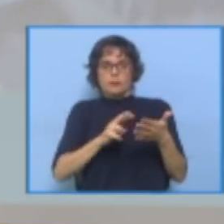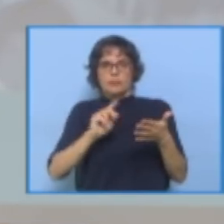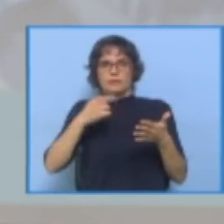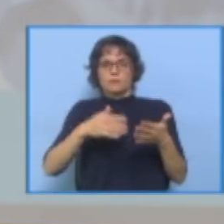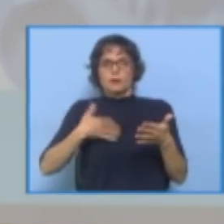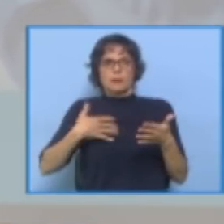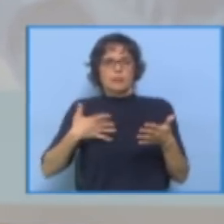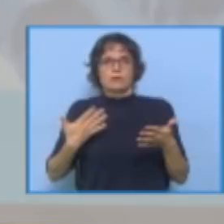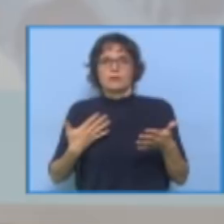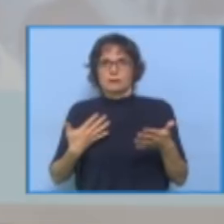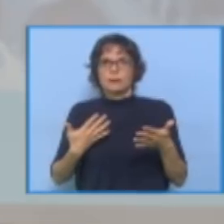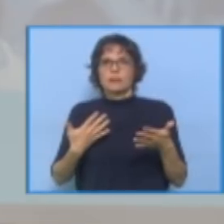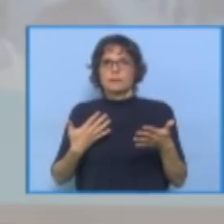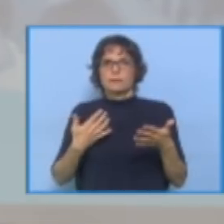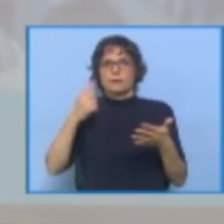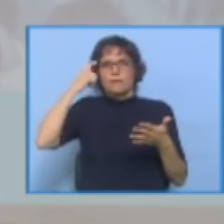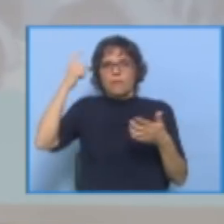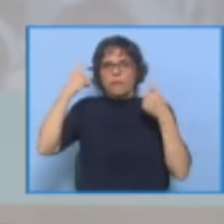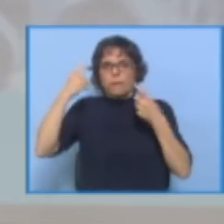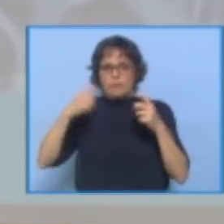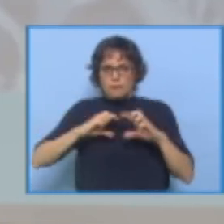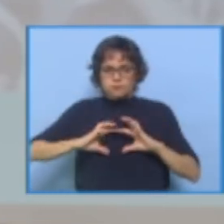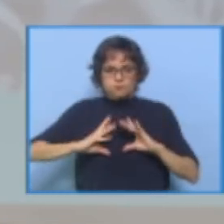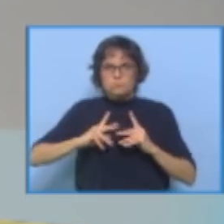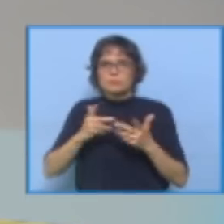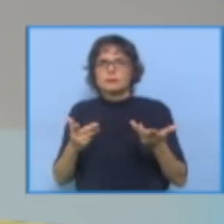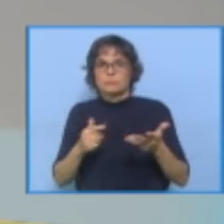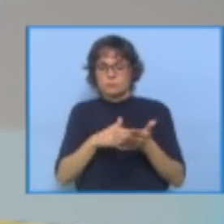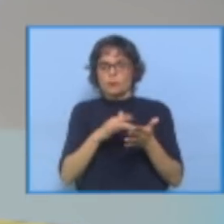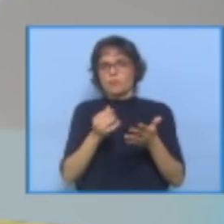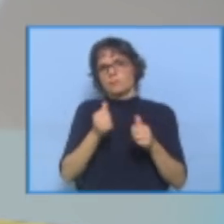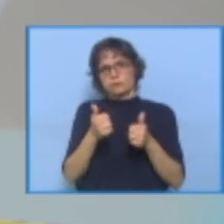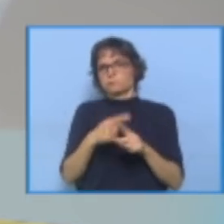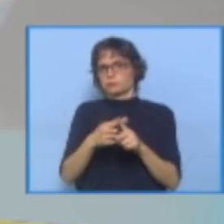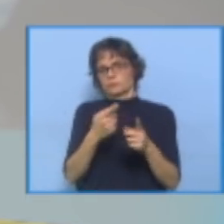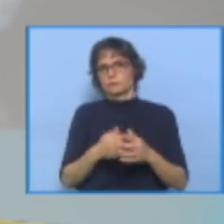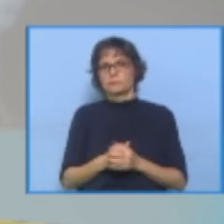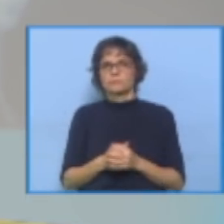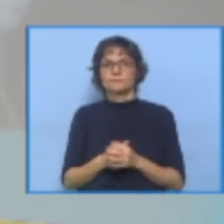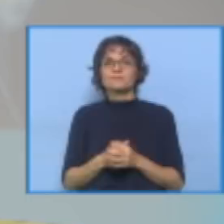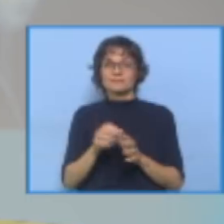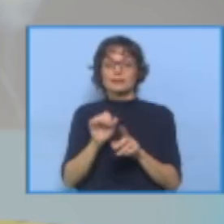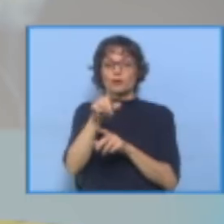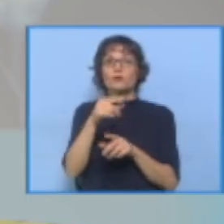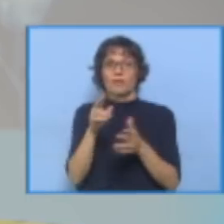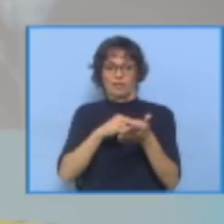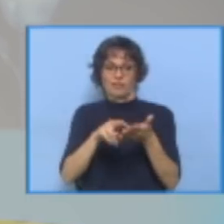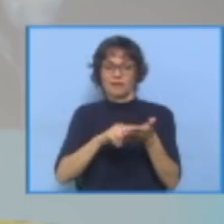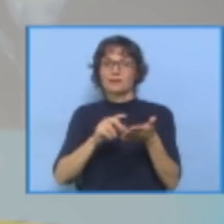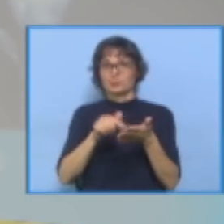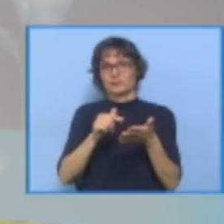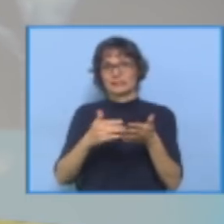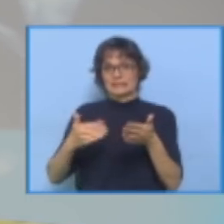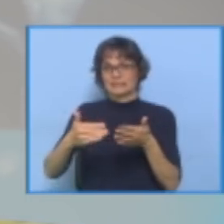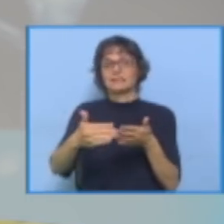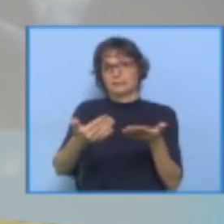boa, humanamente construtiva e positiva. Portanto, é um grande livro. Fica então essa sugestão de leitura nestes dias e em qualquer